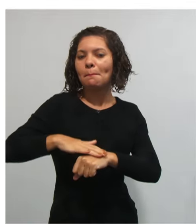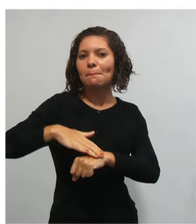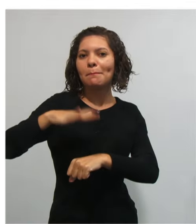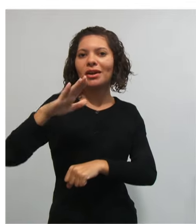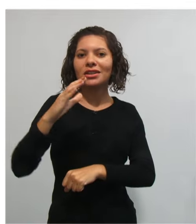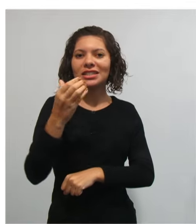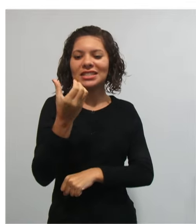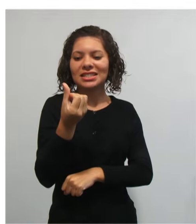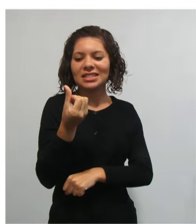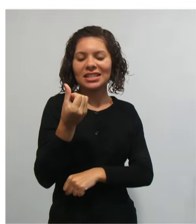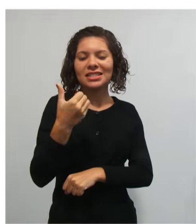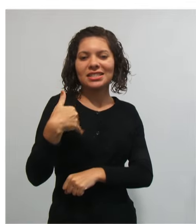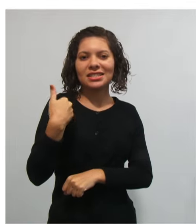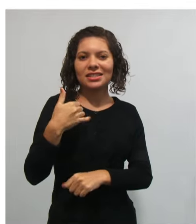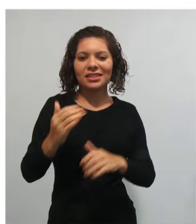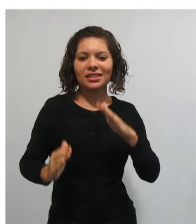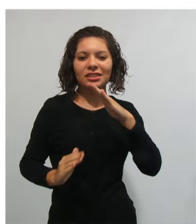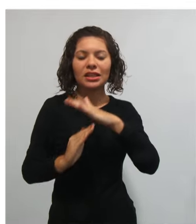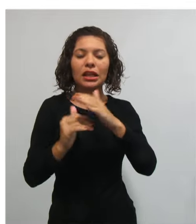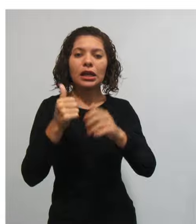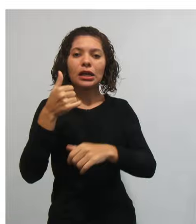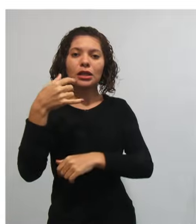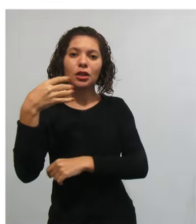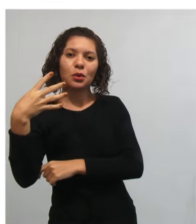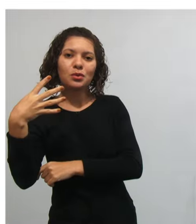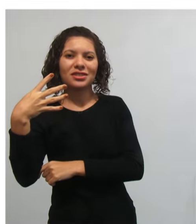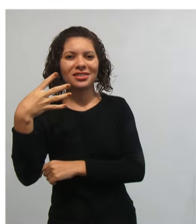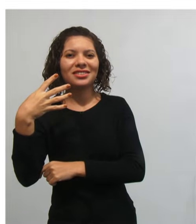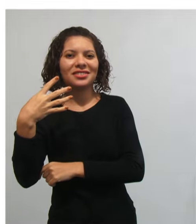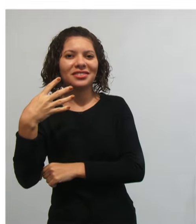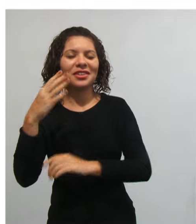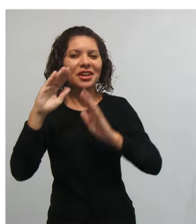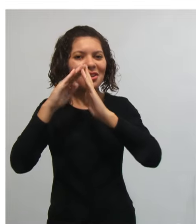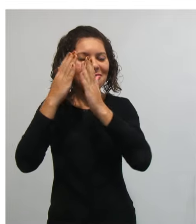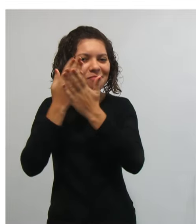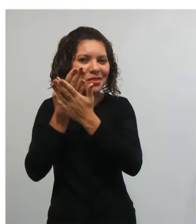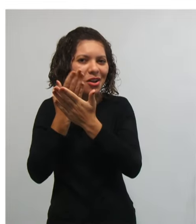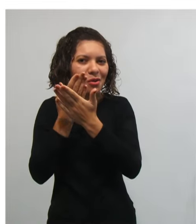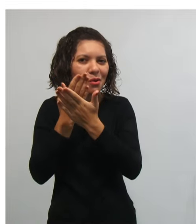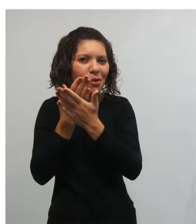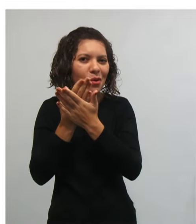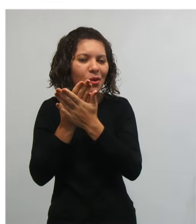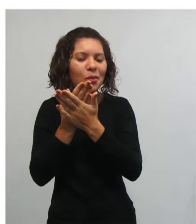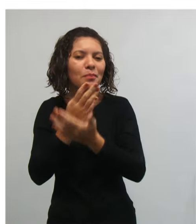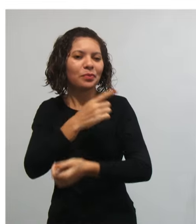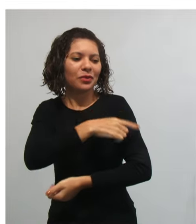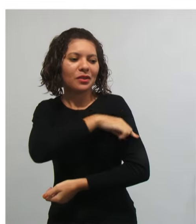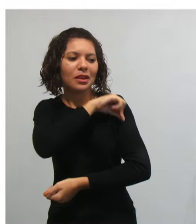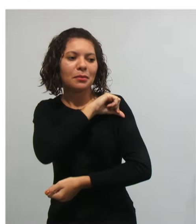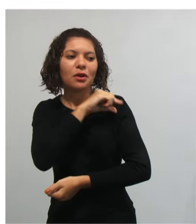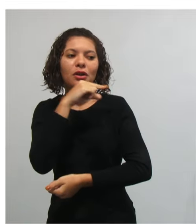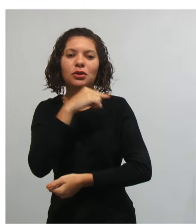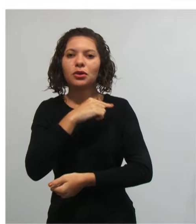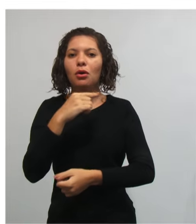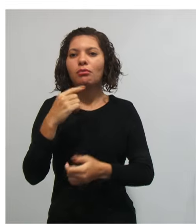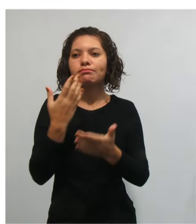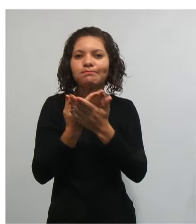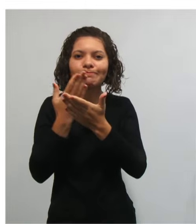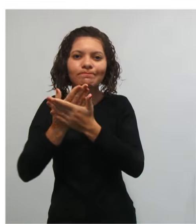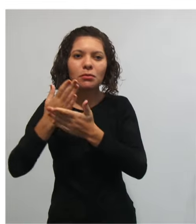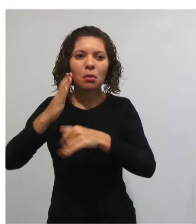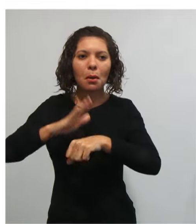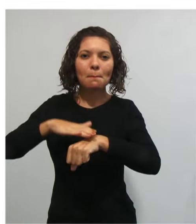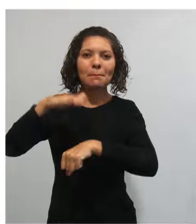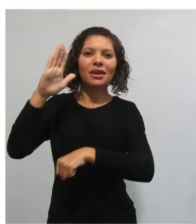14 anos quem está na escola o tempo que ele ficou mais estudando foi Ensino Fundamental não foi na educação